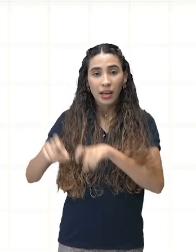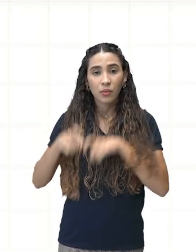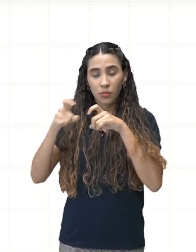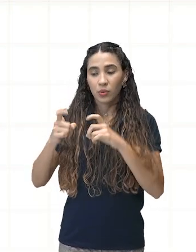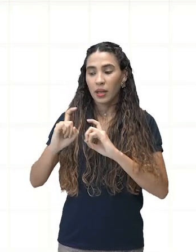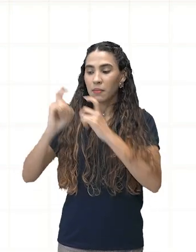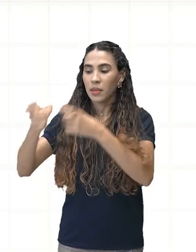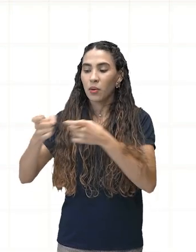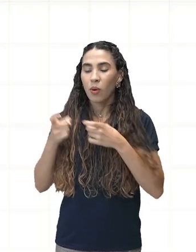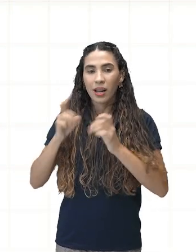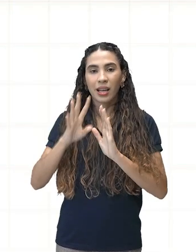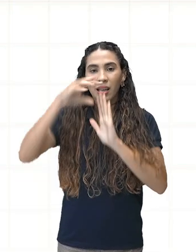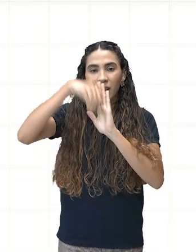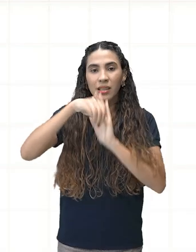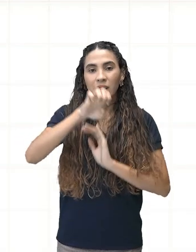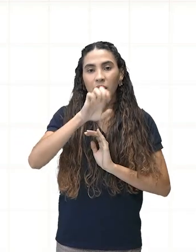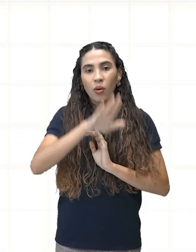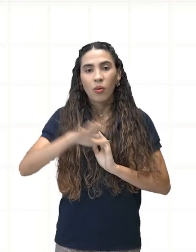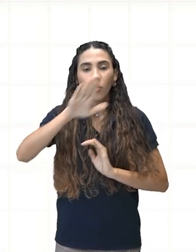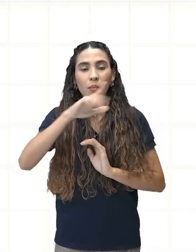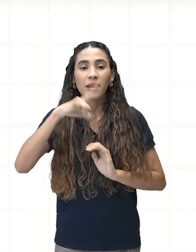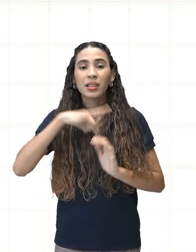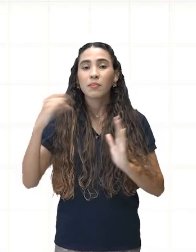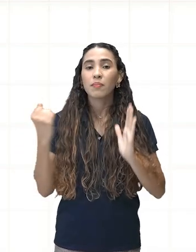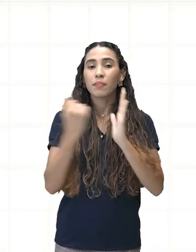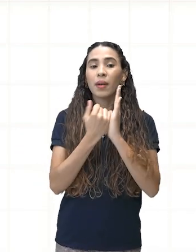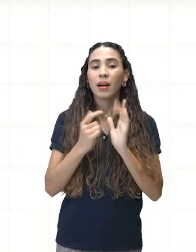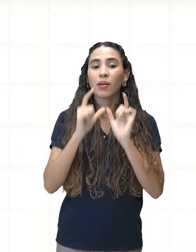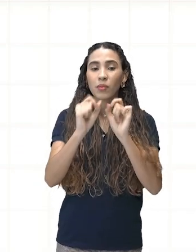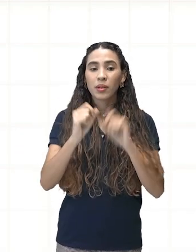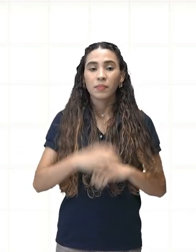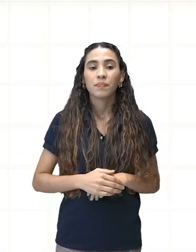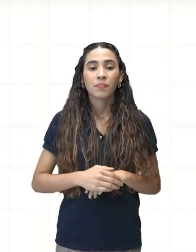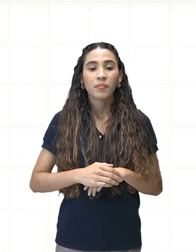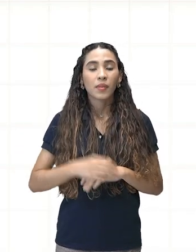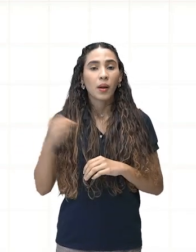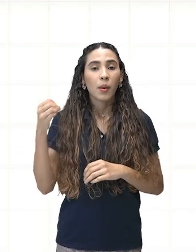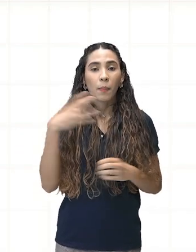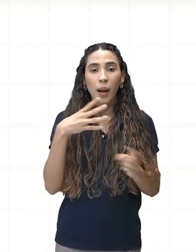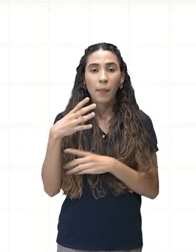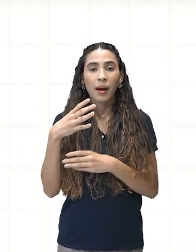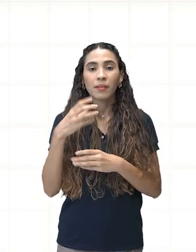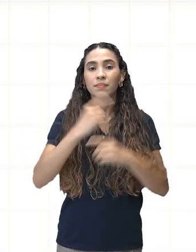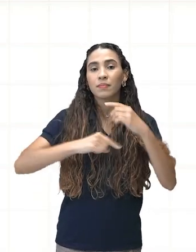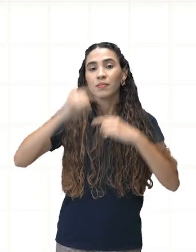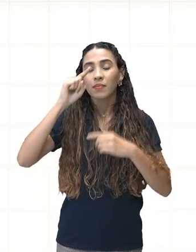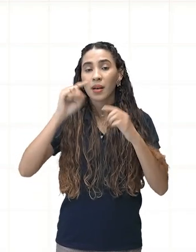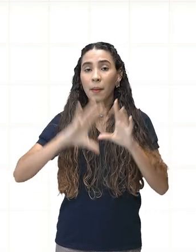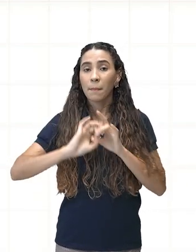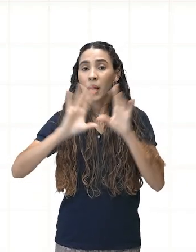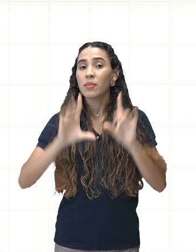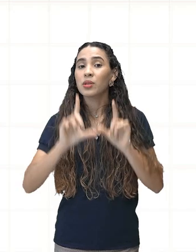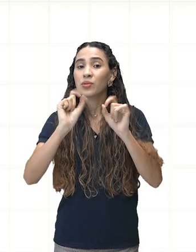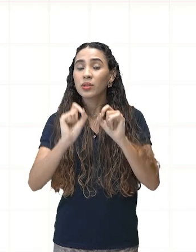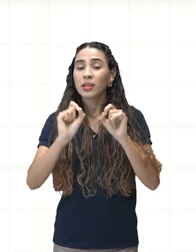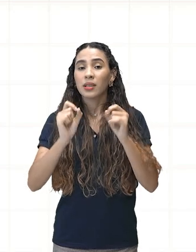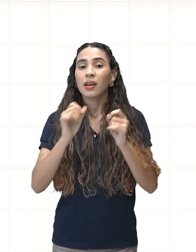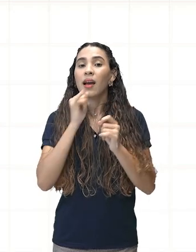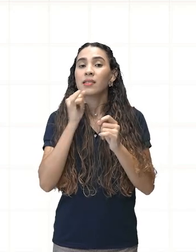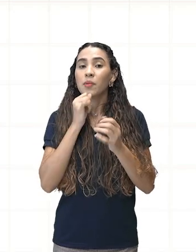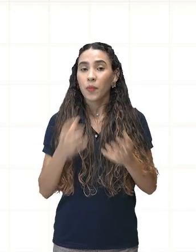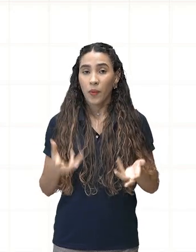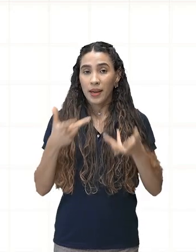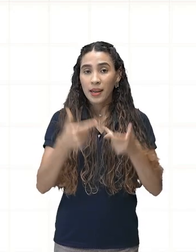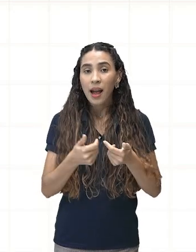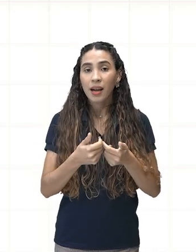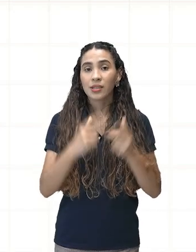pecuária na Europa, ela é marcada pela inovação, que permite ali otimizar os